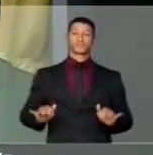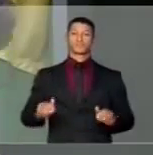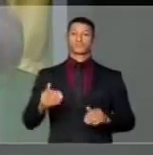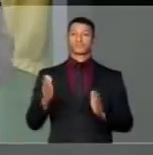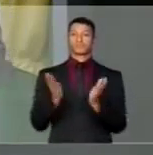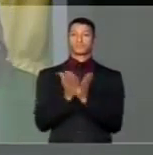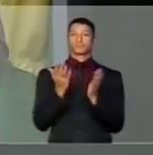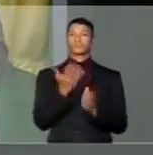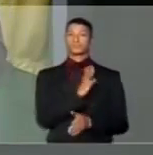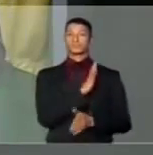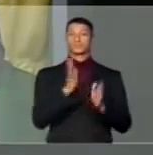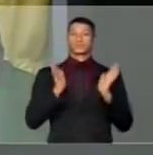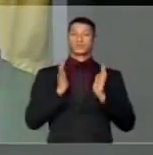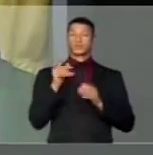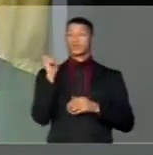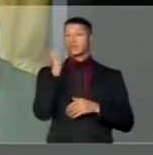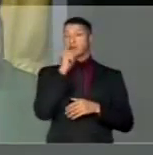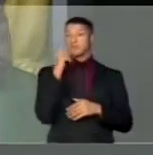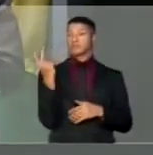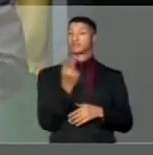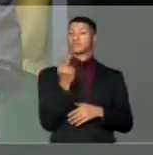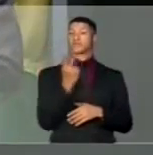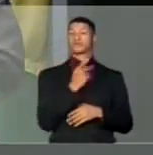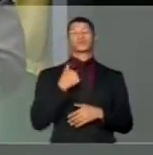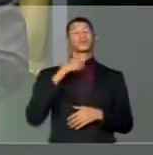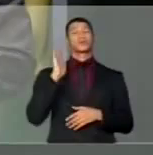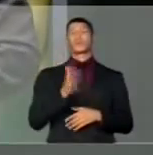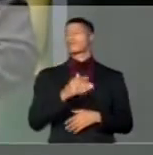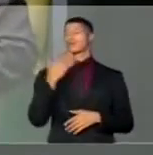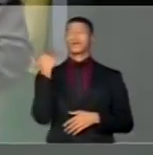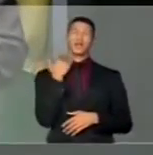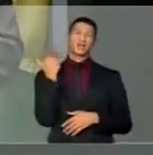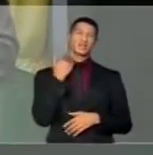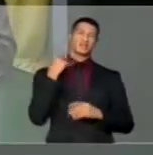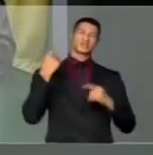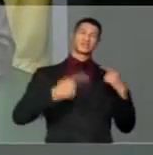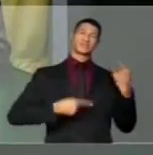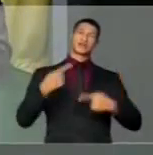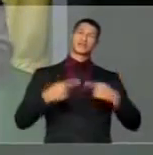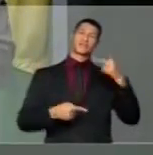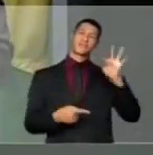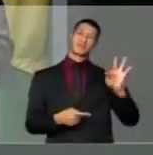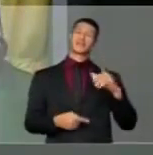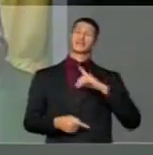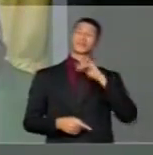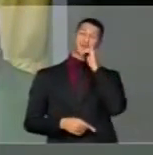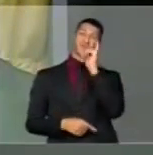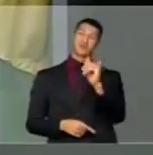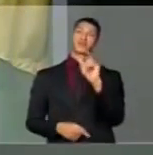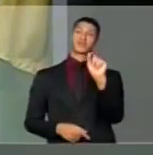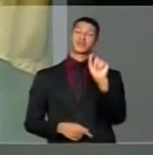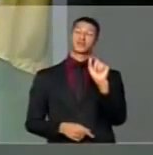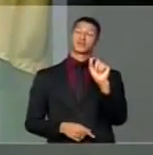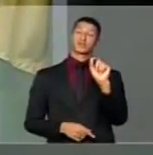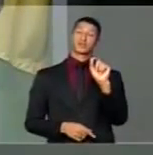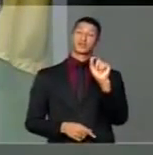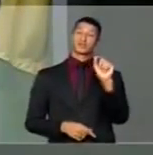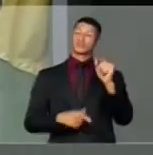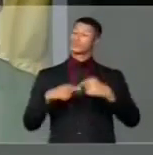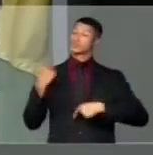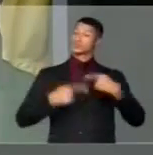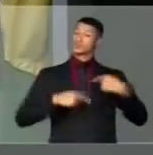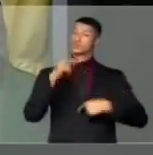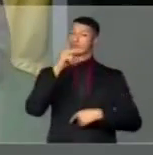para os dois. E eu já estou cansado de debater com o negócio do PT e tenho dito o seguinte: discutir